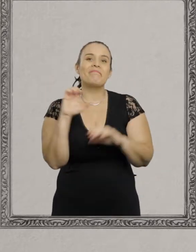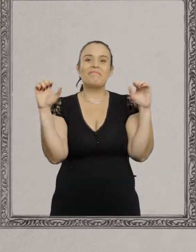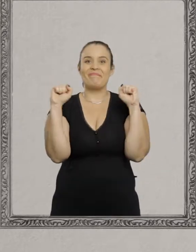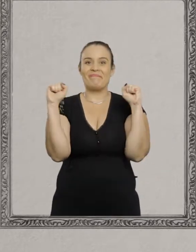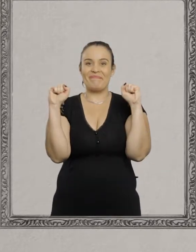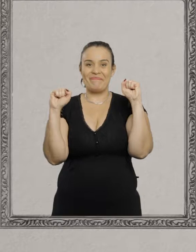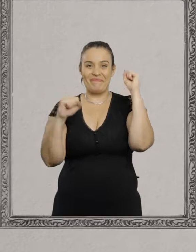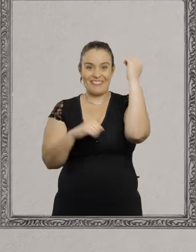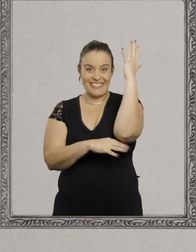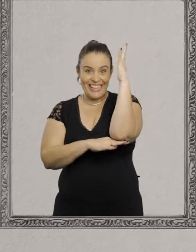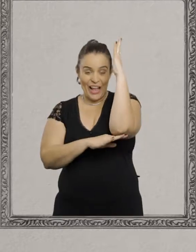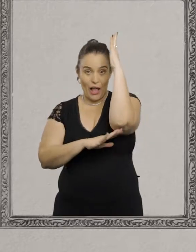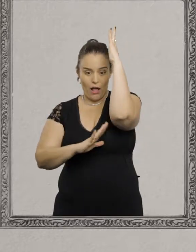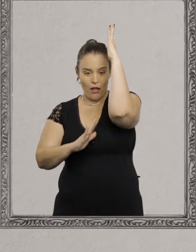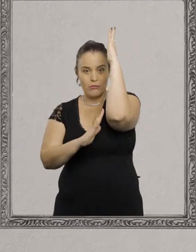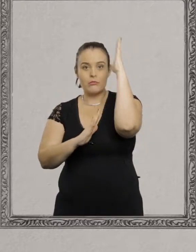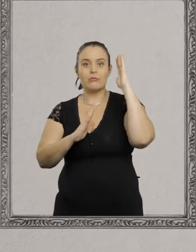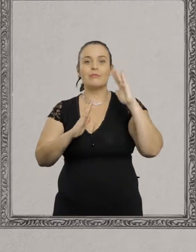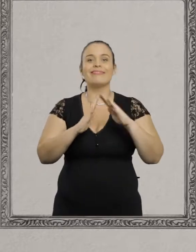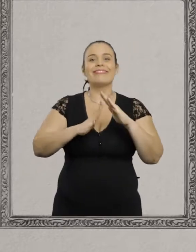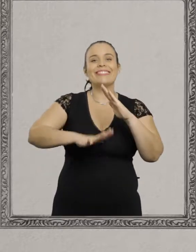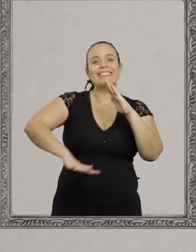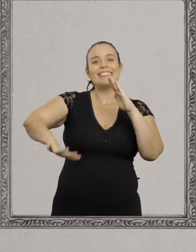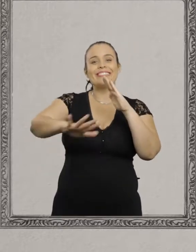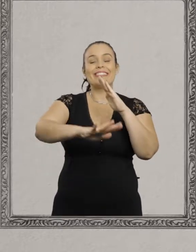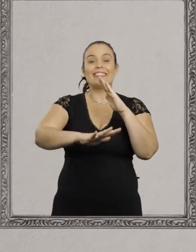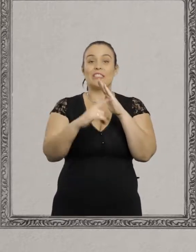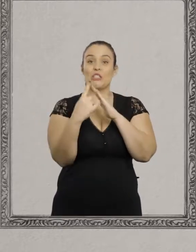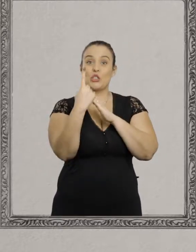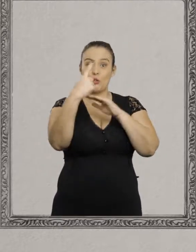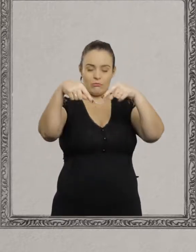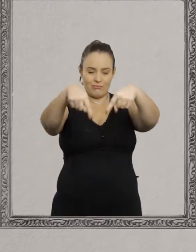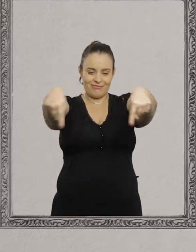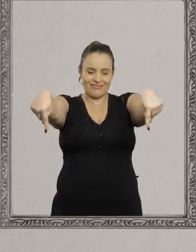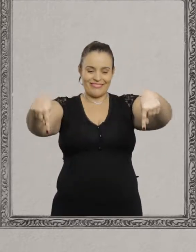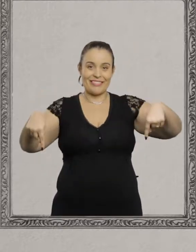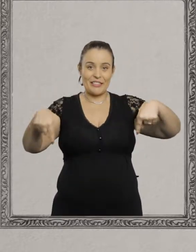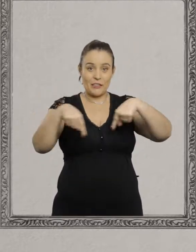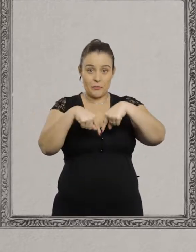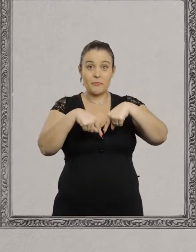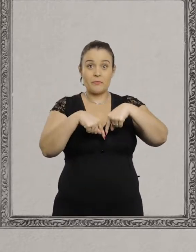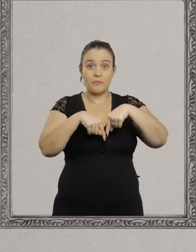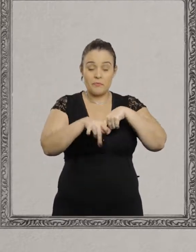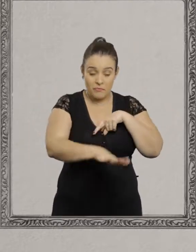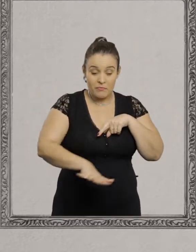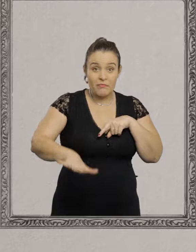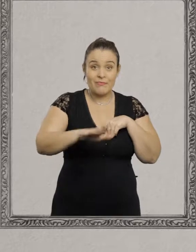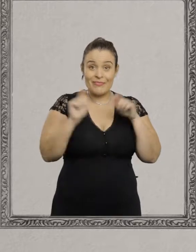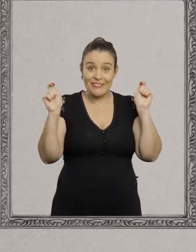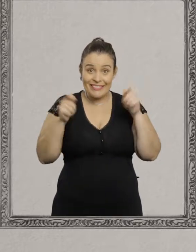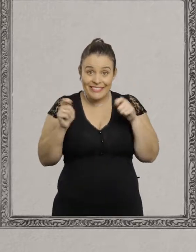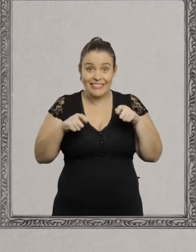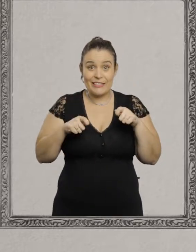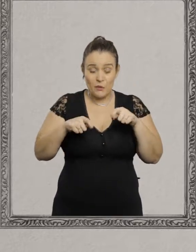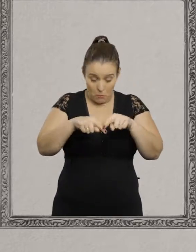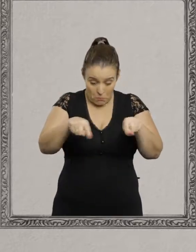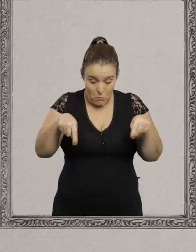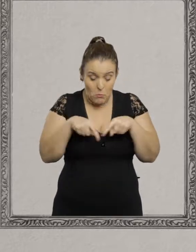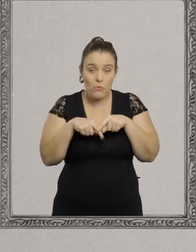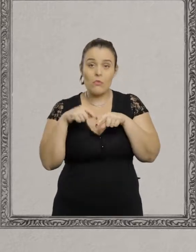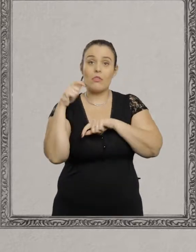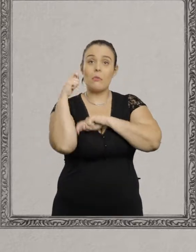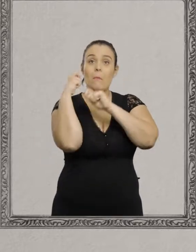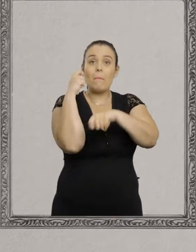terra. A casa das crianças tinha apenas uma grande sala. Tinha também um chão para fazer um buraco